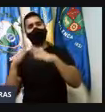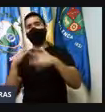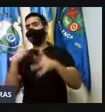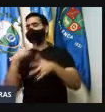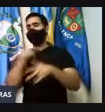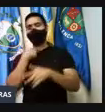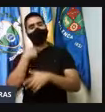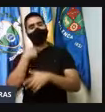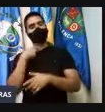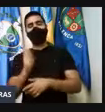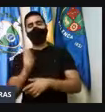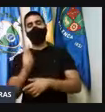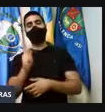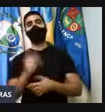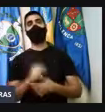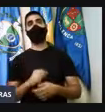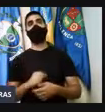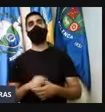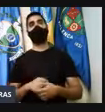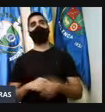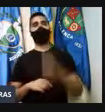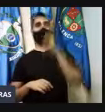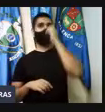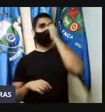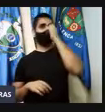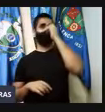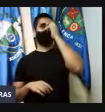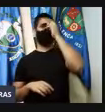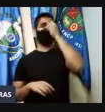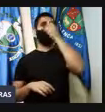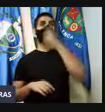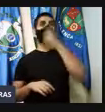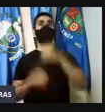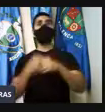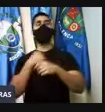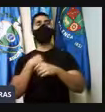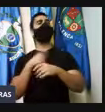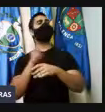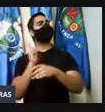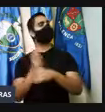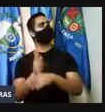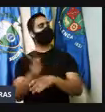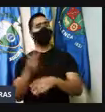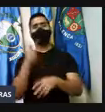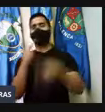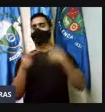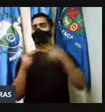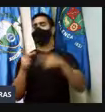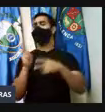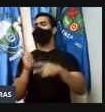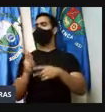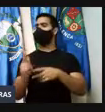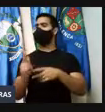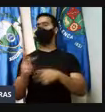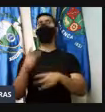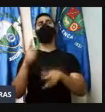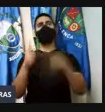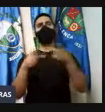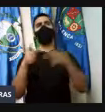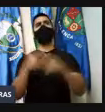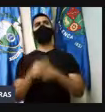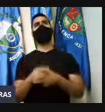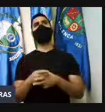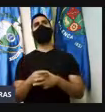valencianos. Então, eu não vou deixar de falar isso aqui nenhuma vez sequer